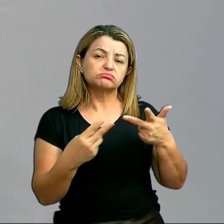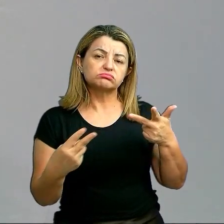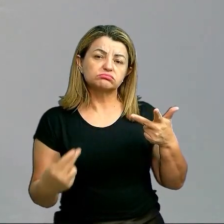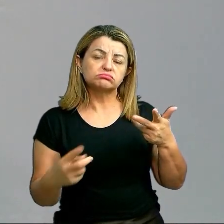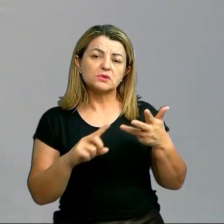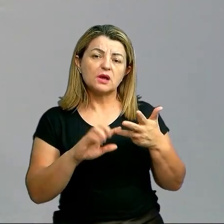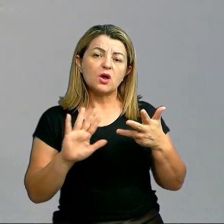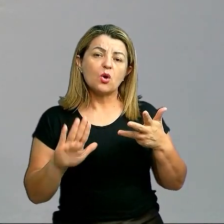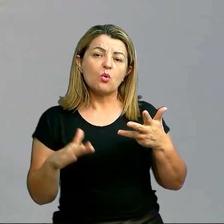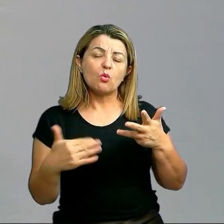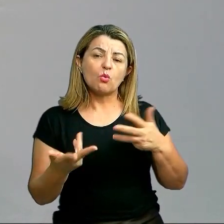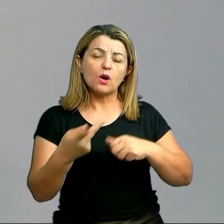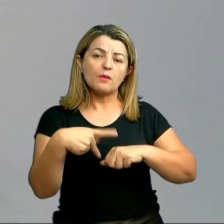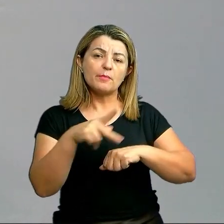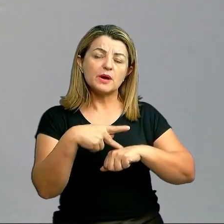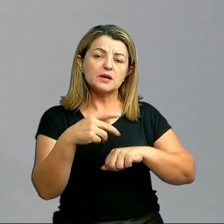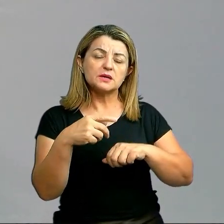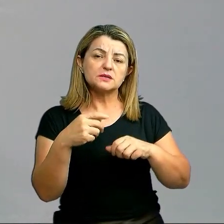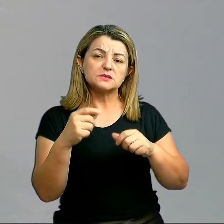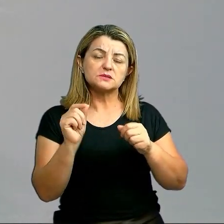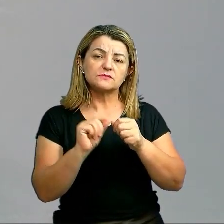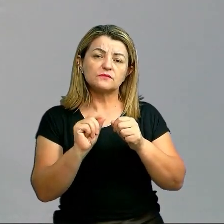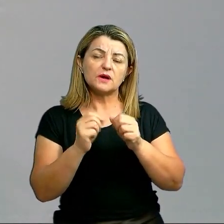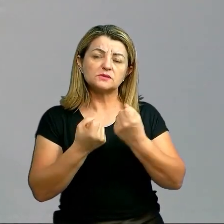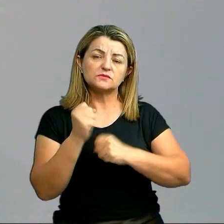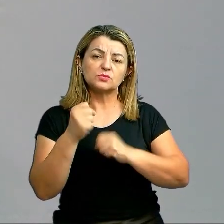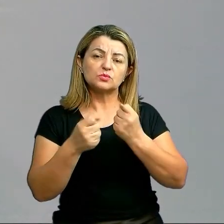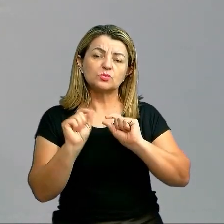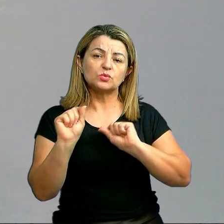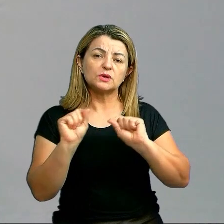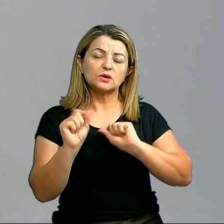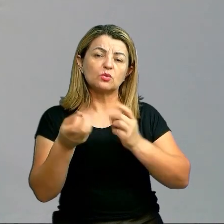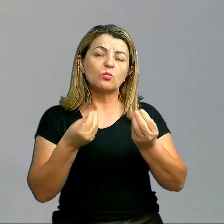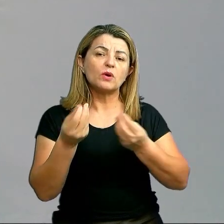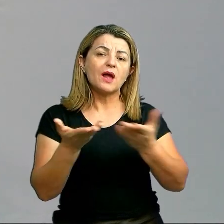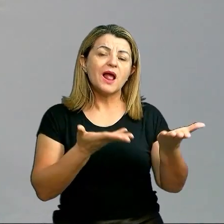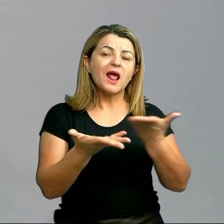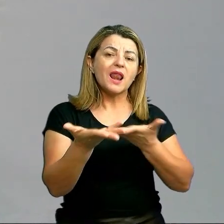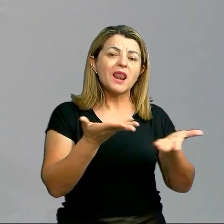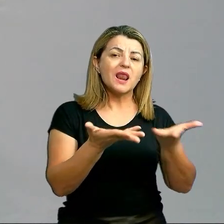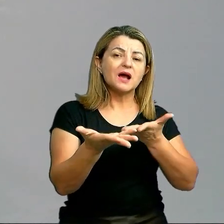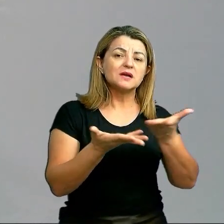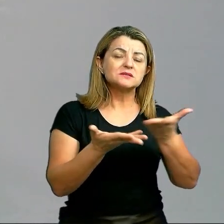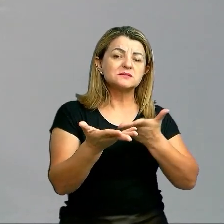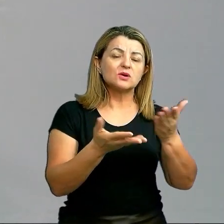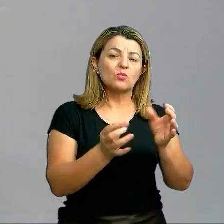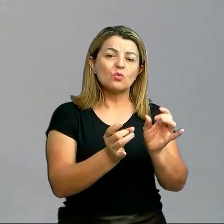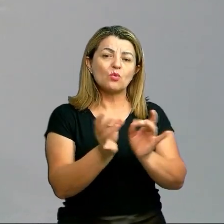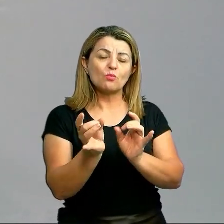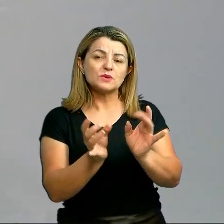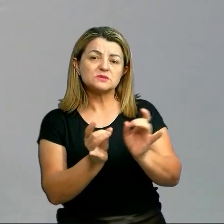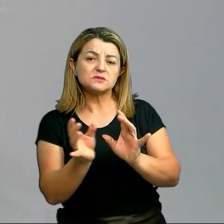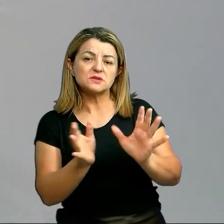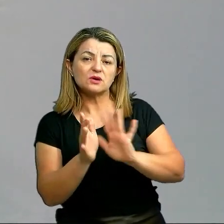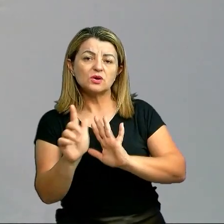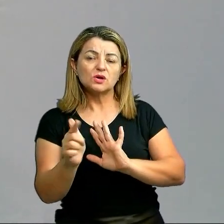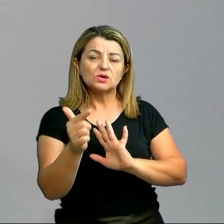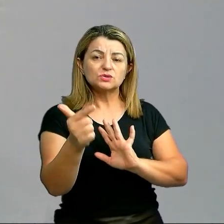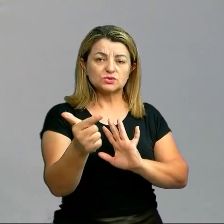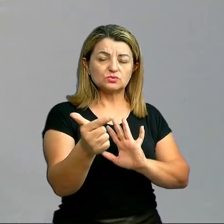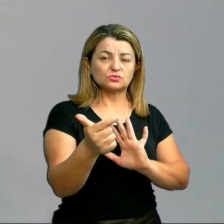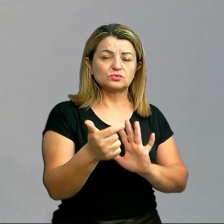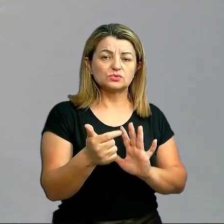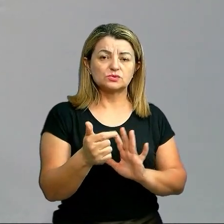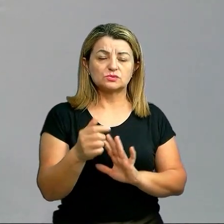quais países produzem o quê, como é essa relação comercial entre os países que estão próximos ou de outros continentes, tudo isso